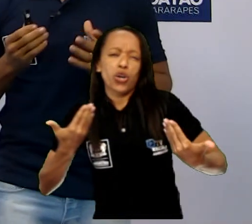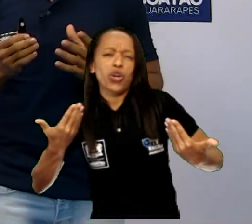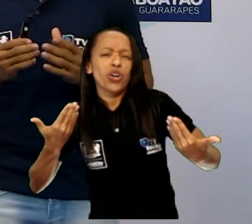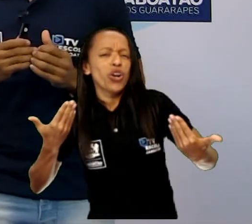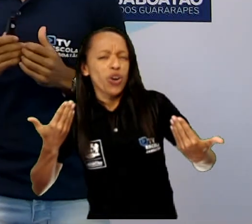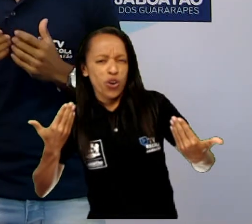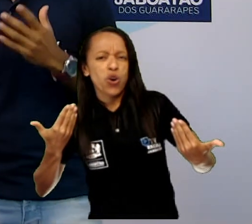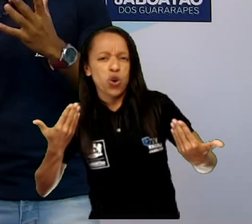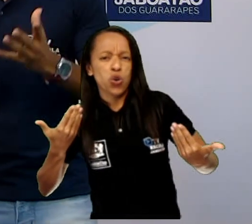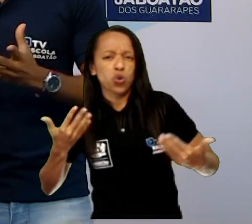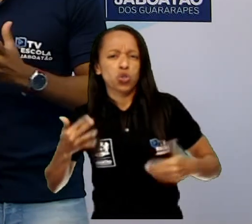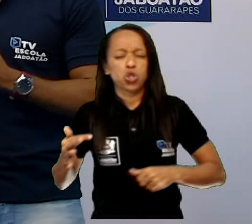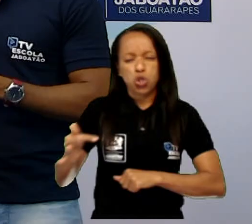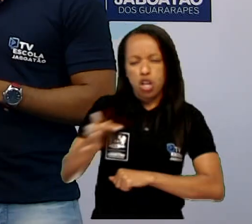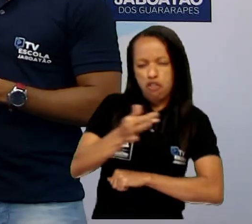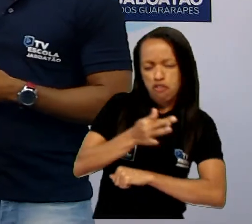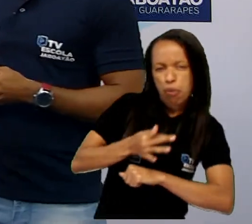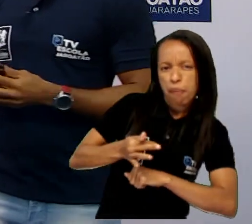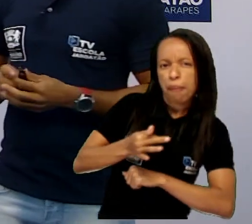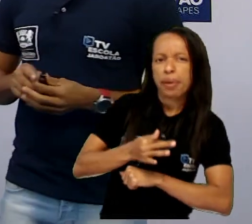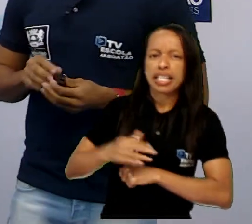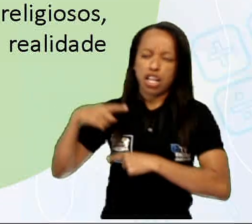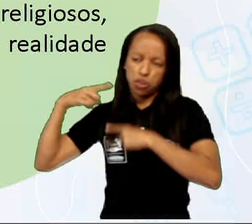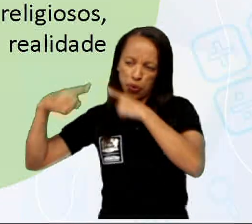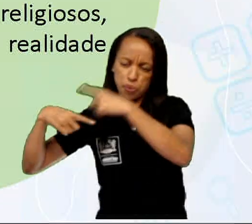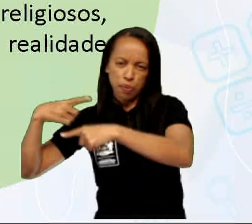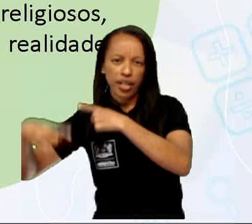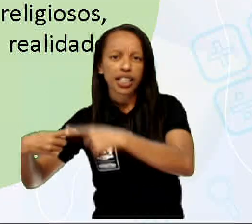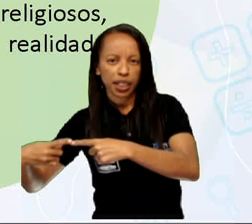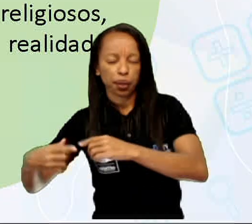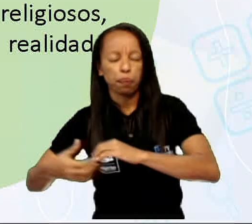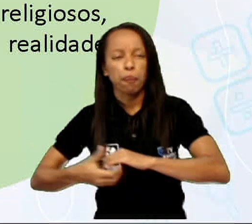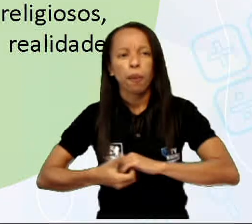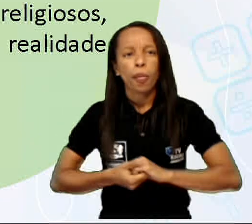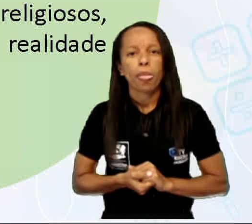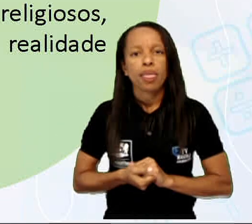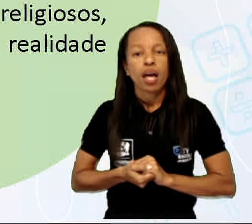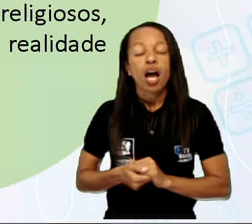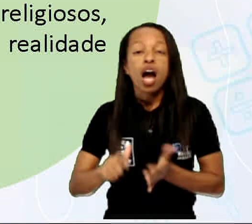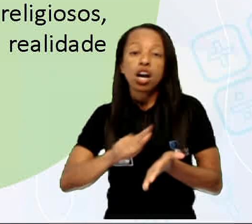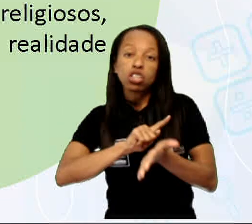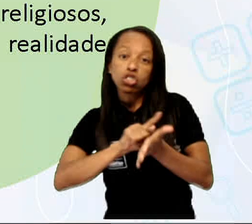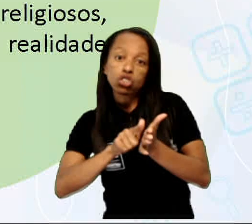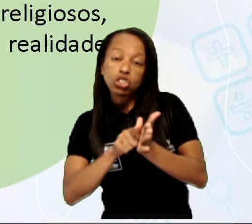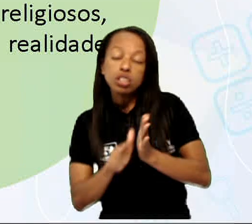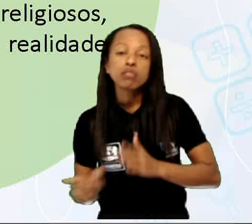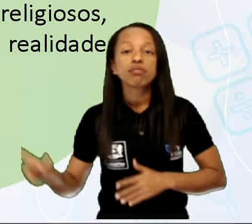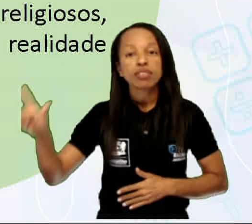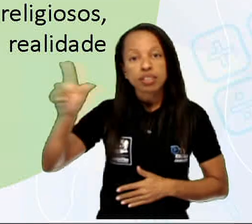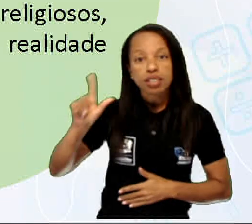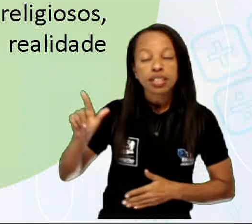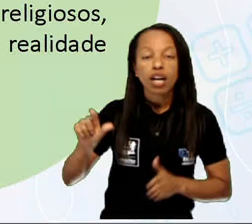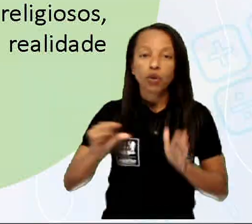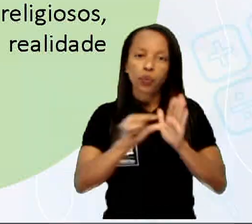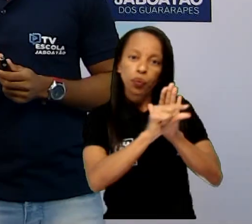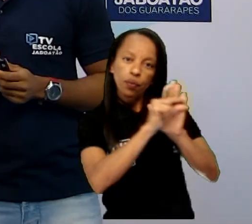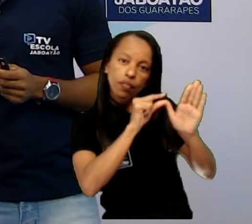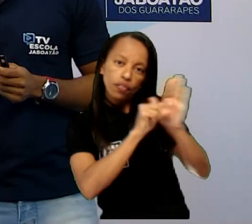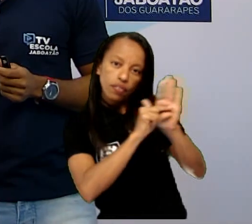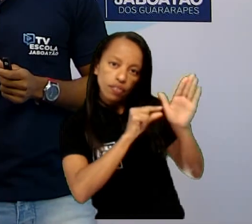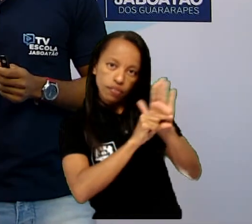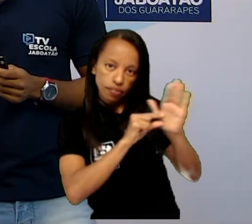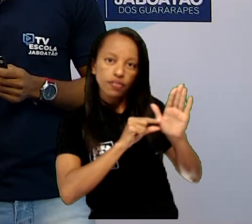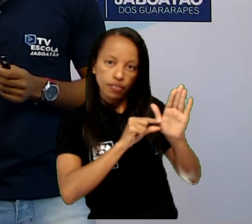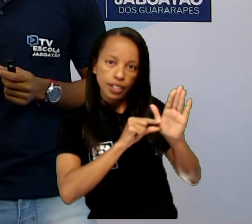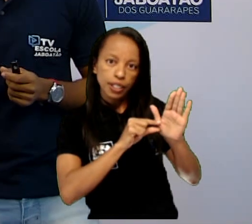padrão do tradicionalismo, tá? Bom, gênero literário em versos. Pois é, a gente vai ver,